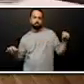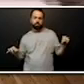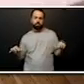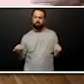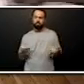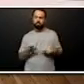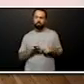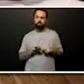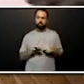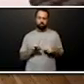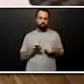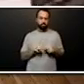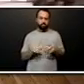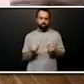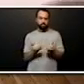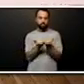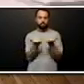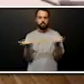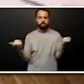a distância na reta